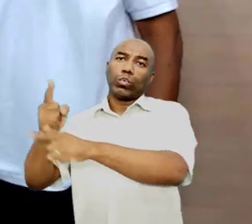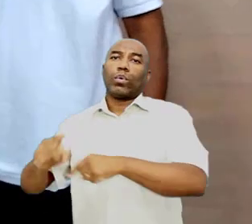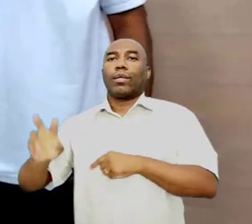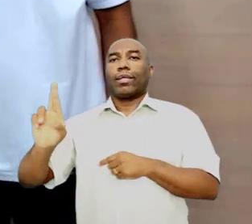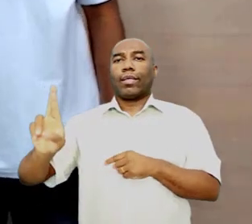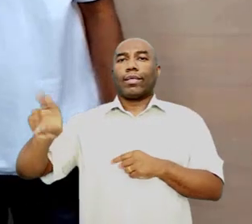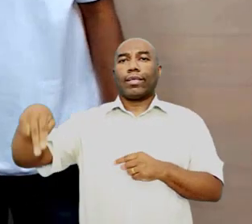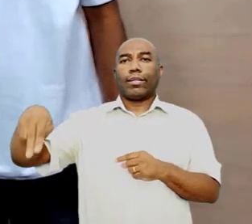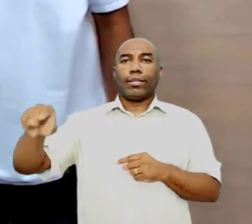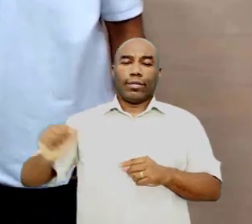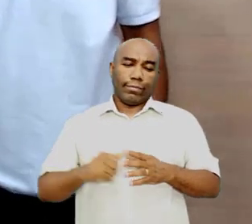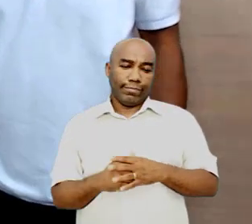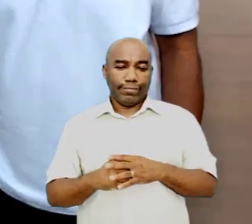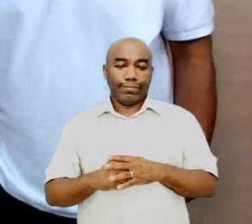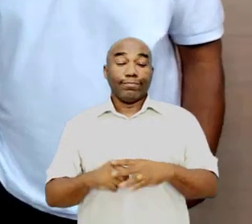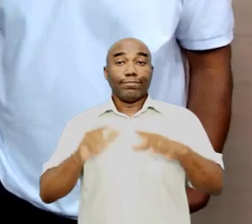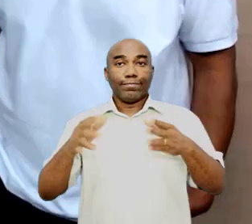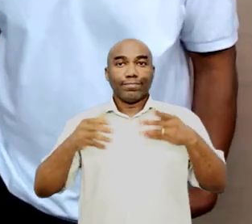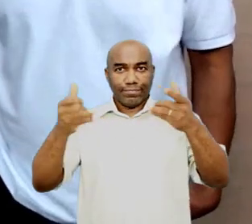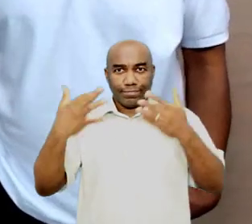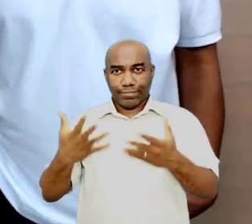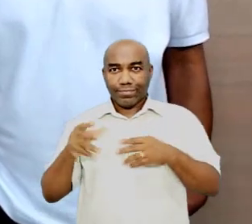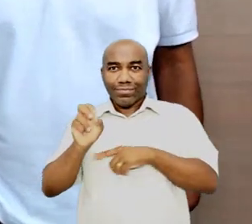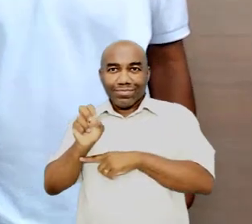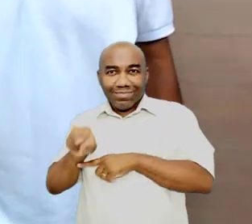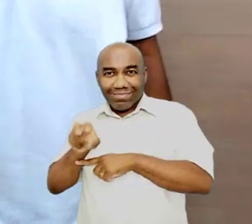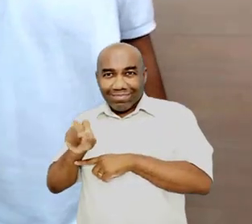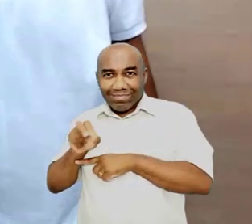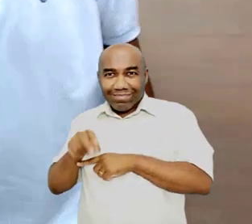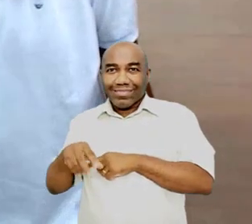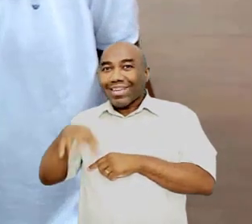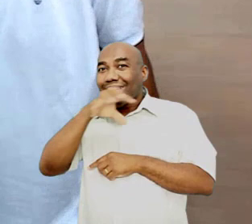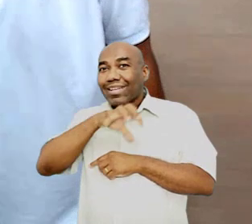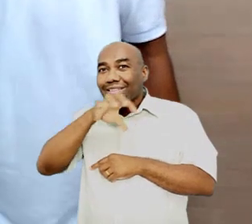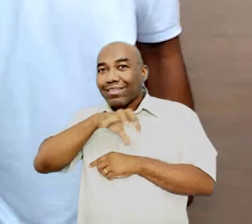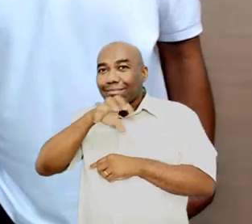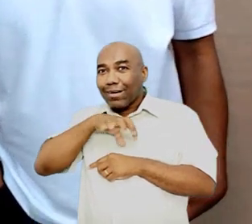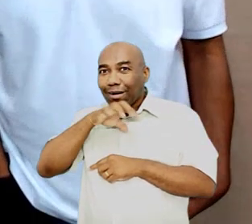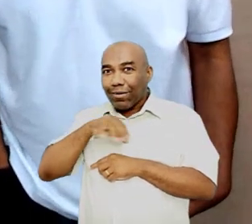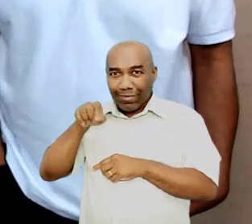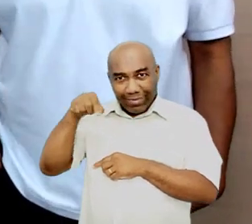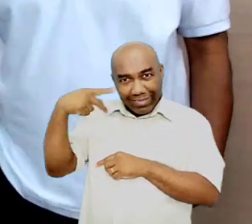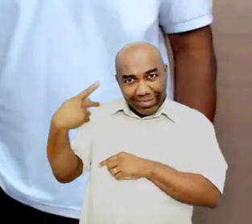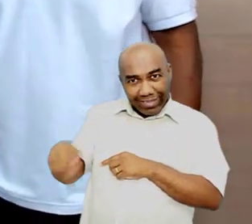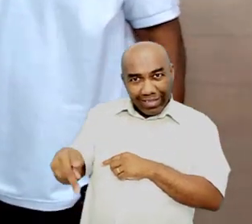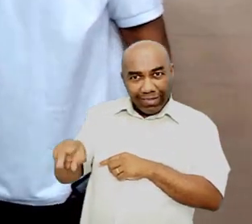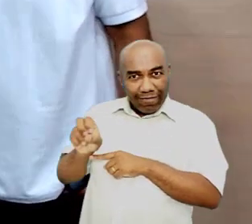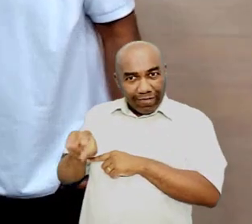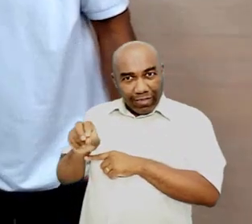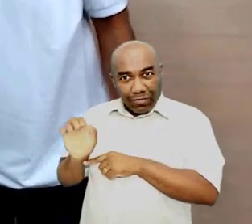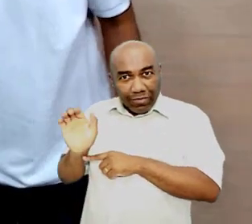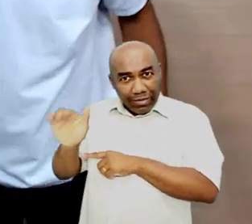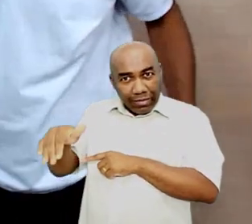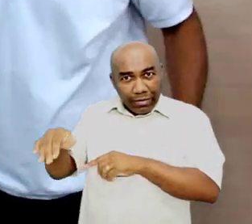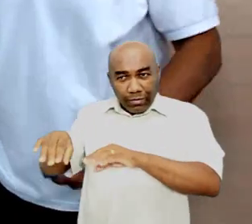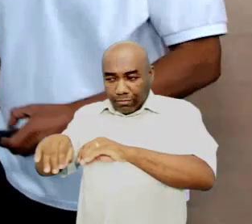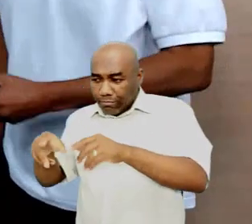Em animais, vírus que contém DNA e vírus que contém